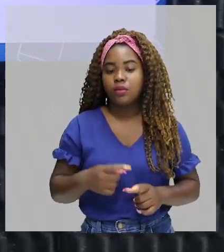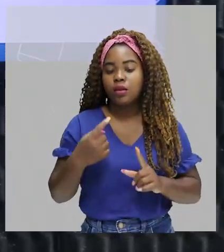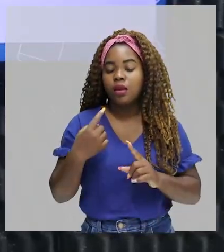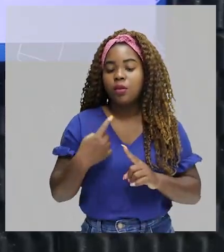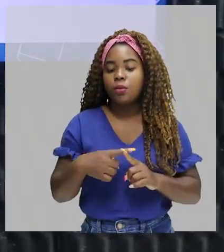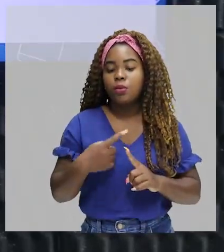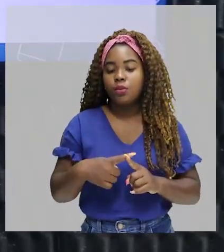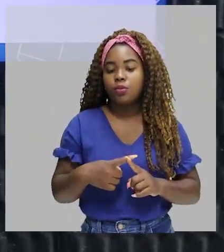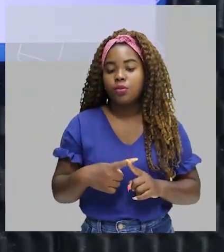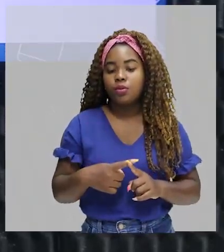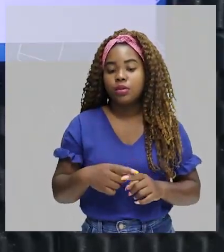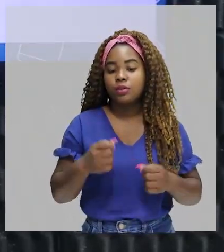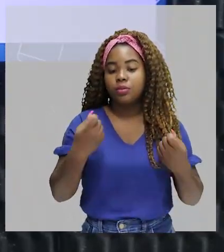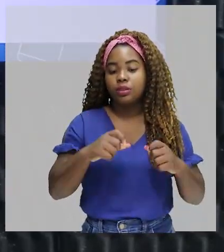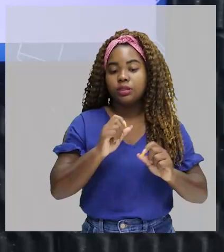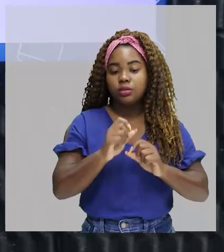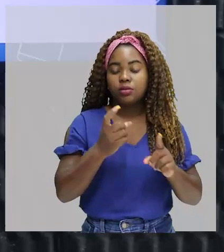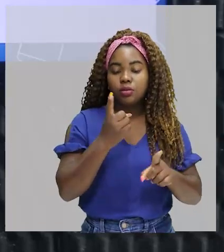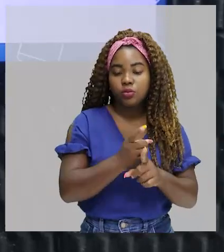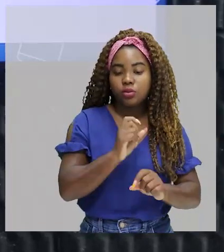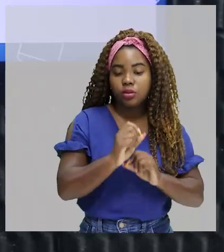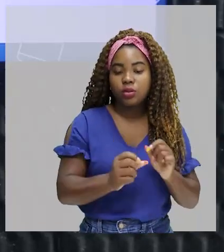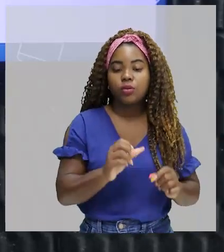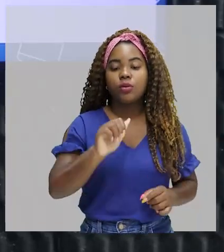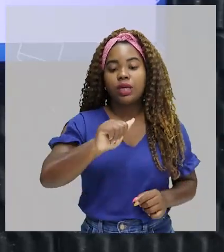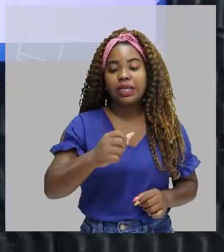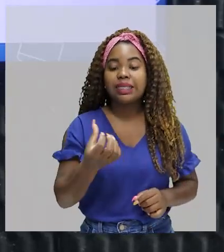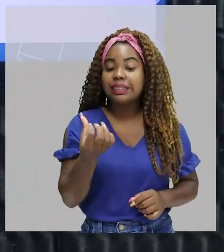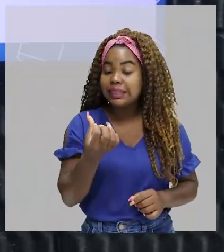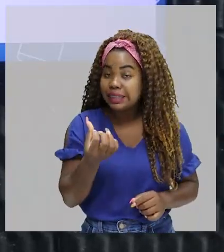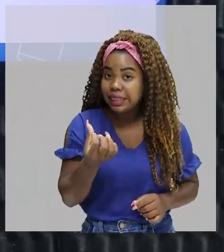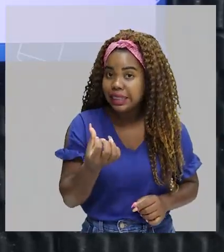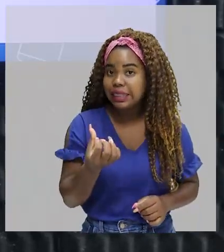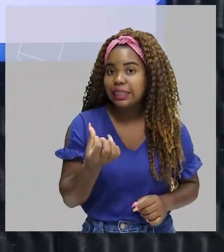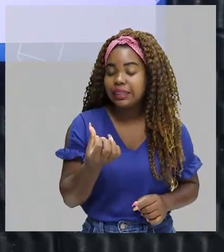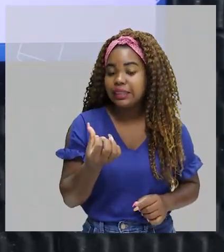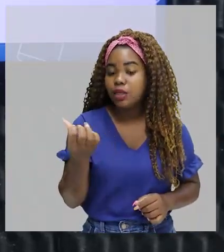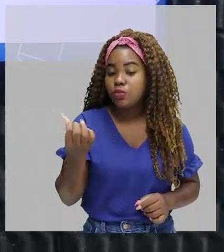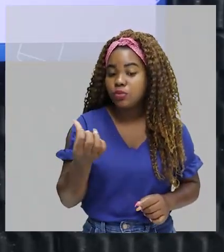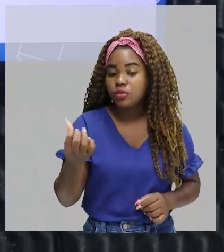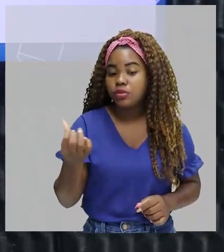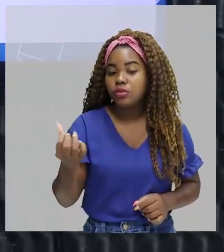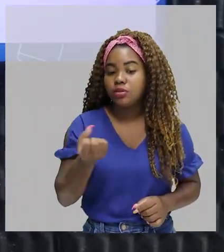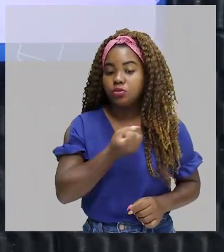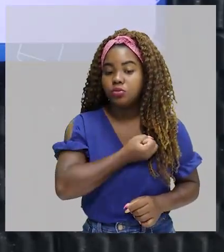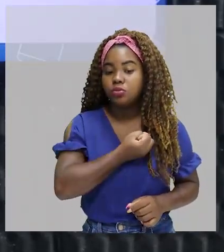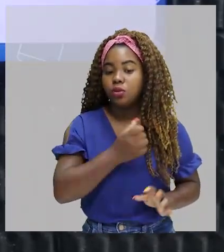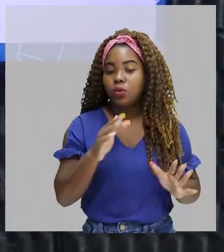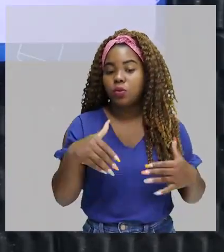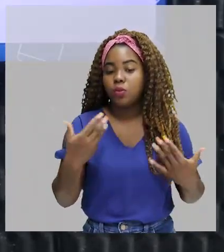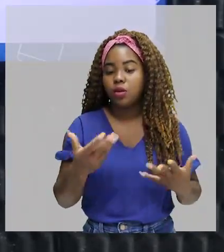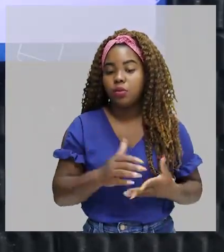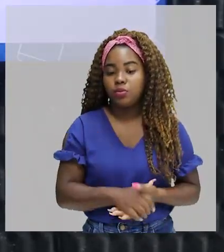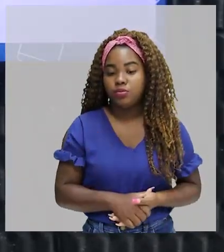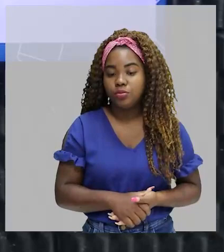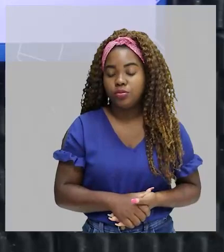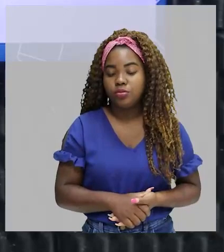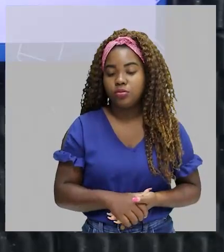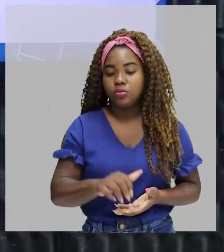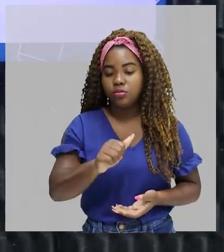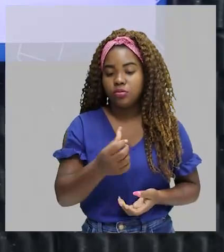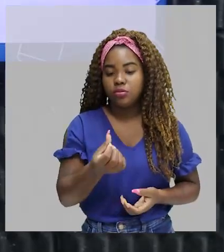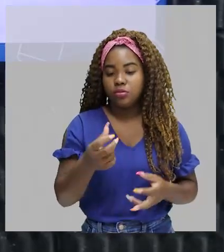isso? Justamente porque tu precisa identificar o sexto termo dessa sequência, tá? Como é que eu identifico ele? Ora,